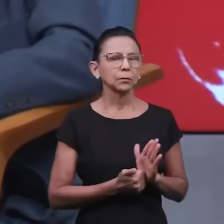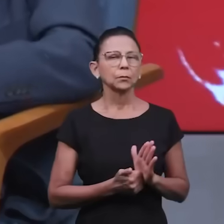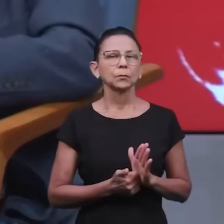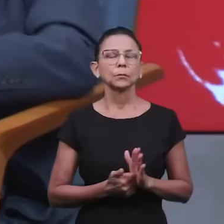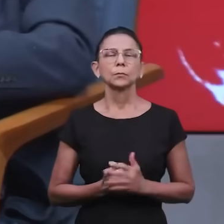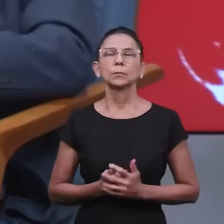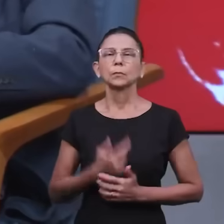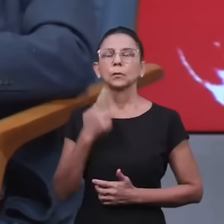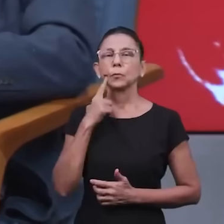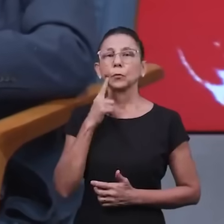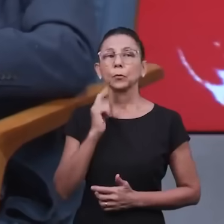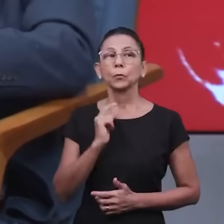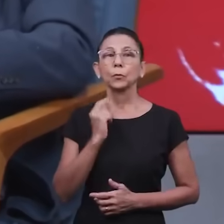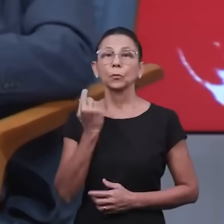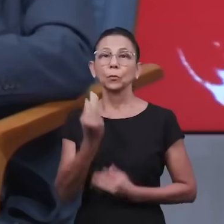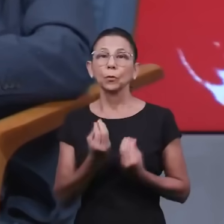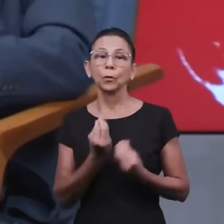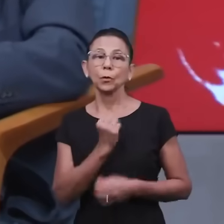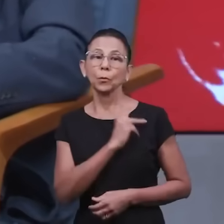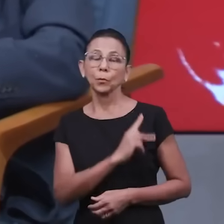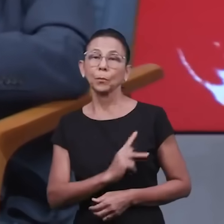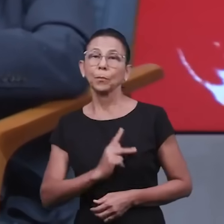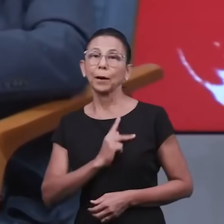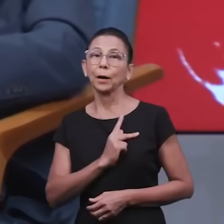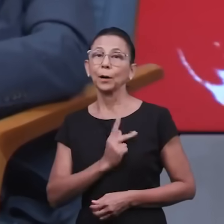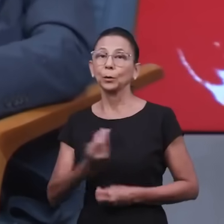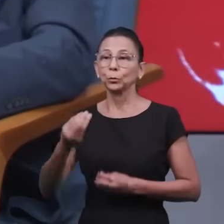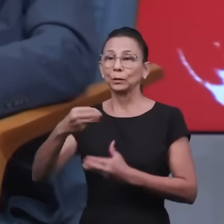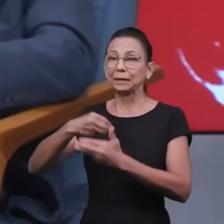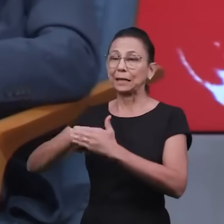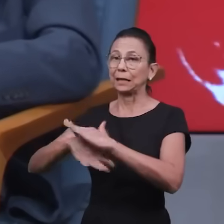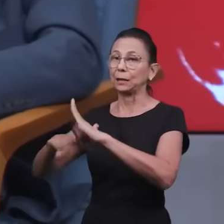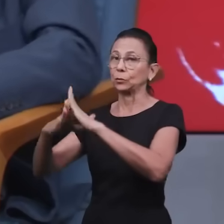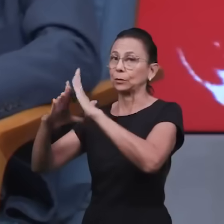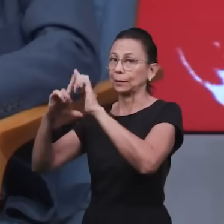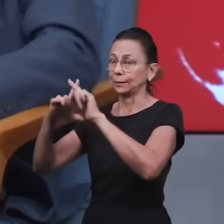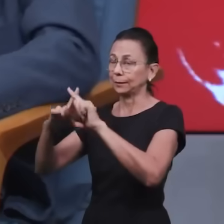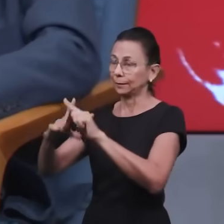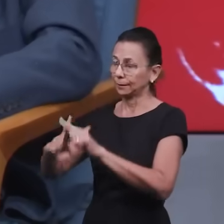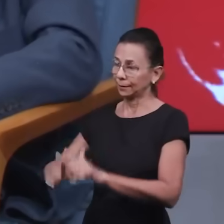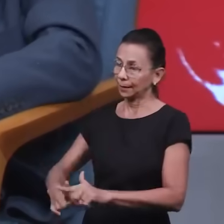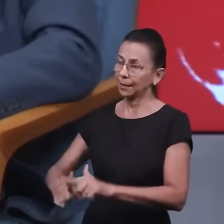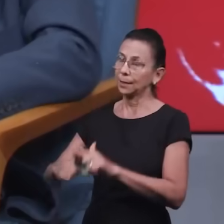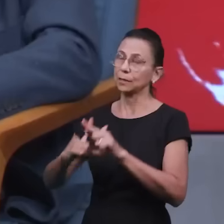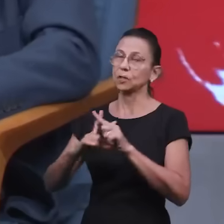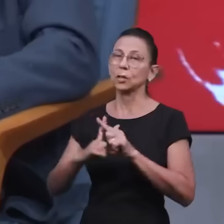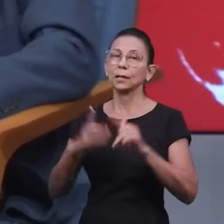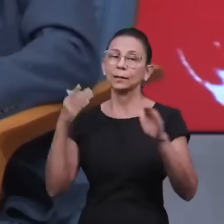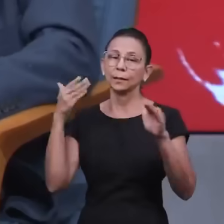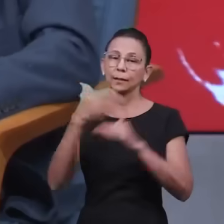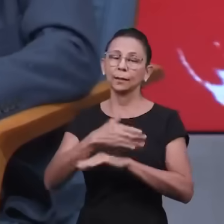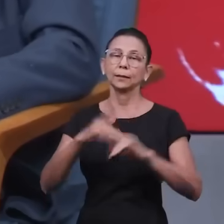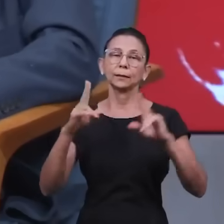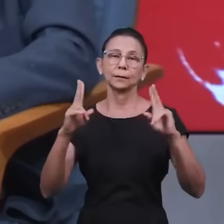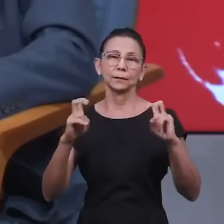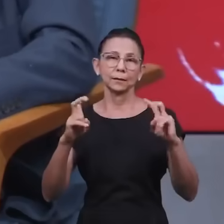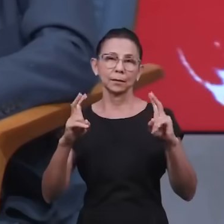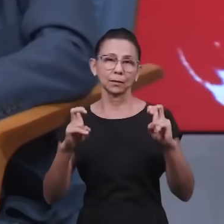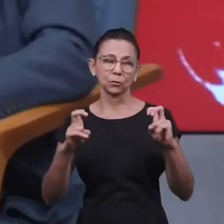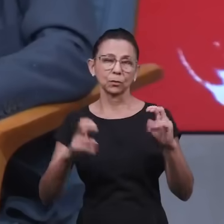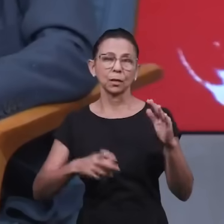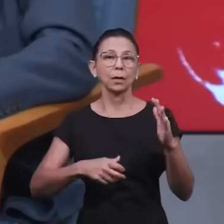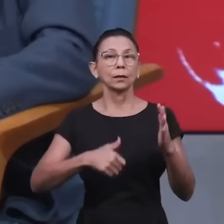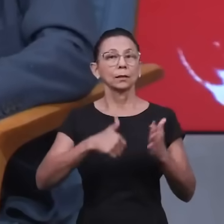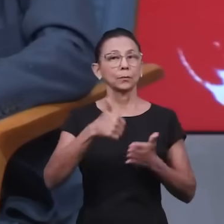a maneira como ele aborda esse assunto dentro da igreja, na carta aos Coríntios, na primeira carta